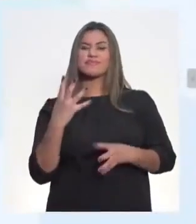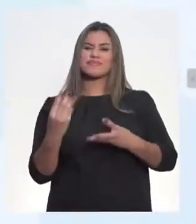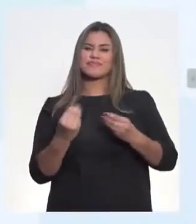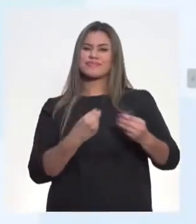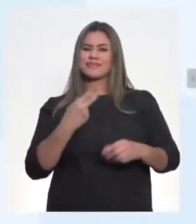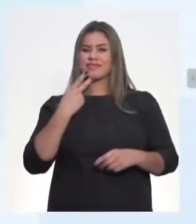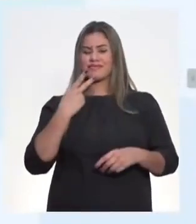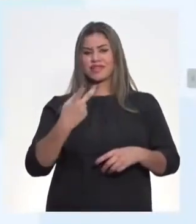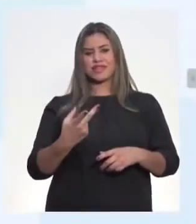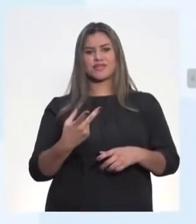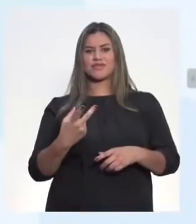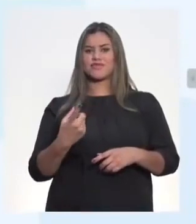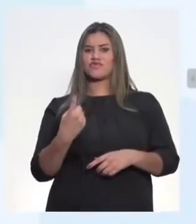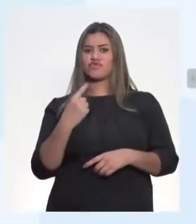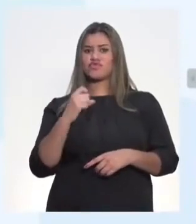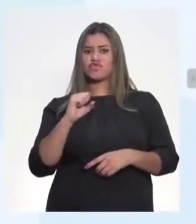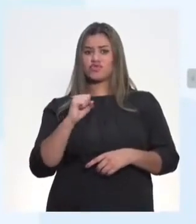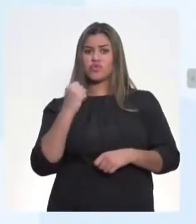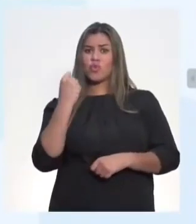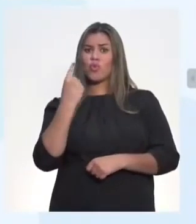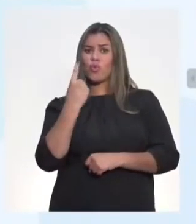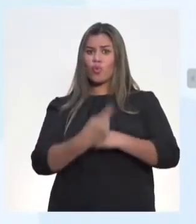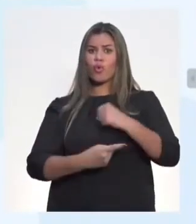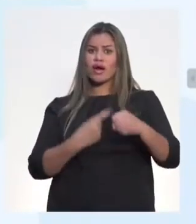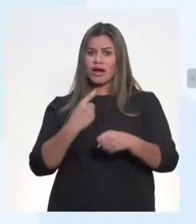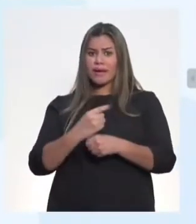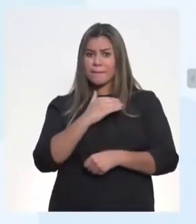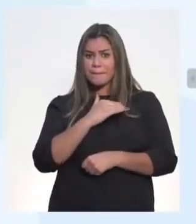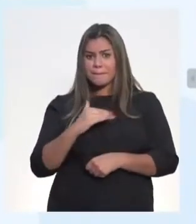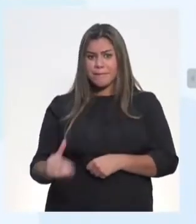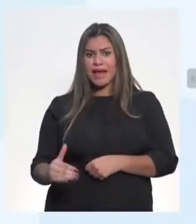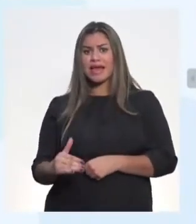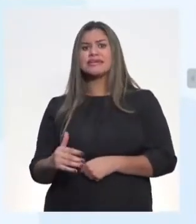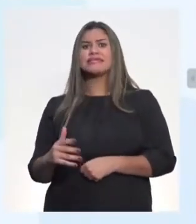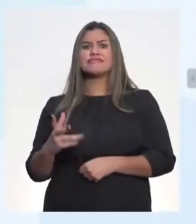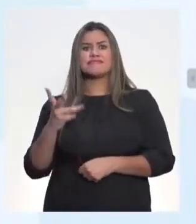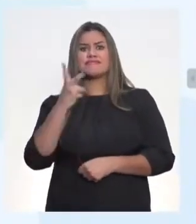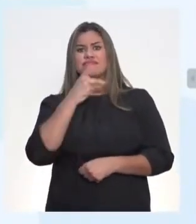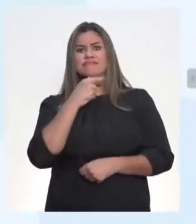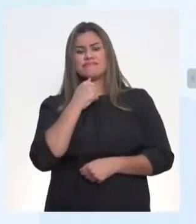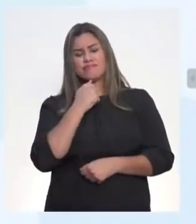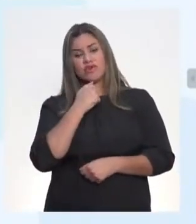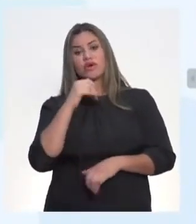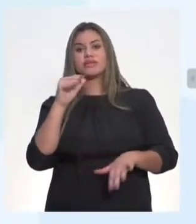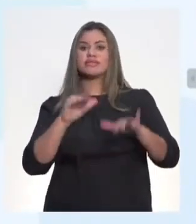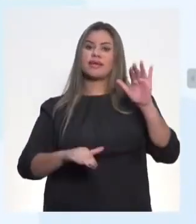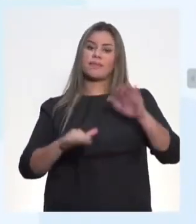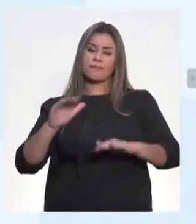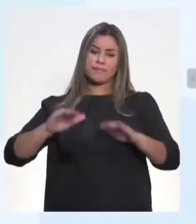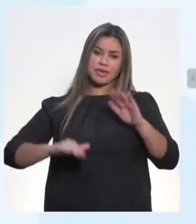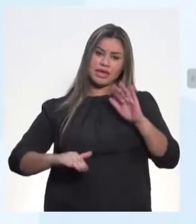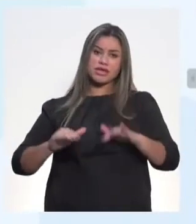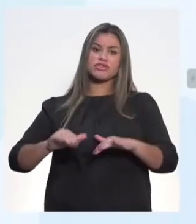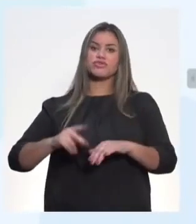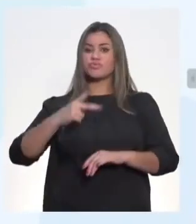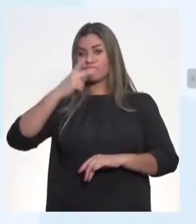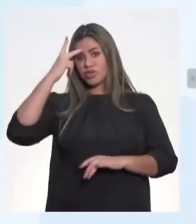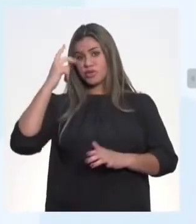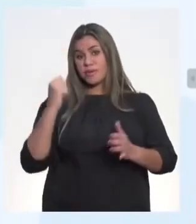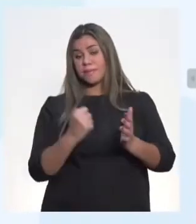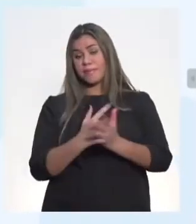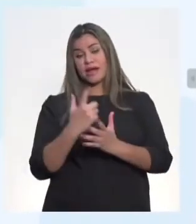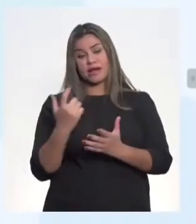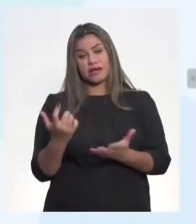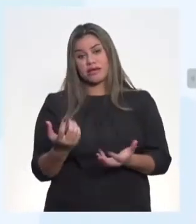falou, pô, 18 meses é muito tempo para pagar num celular. Depende da condição da pessoa, na verdade. Às vezes,